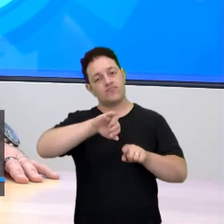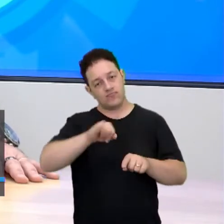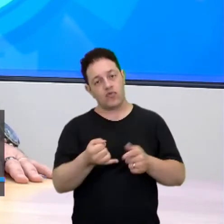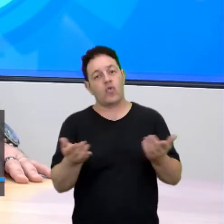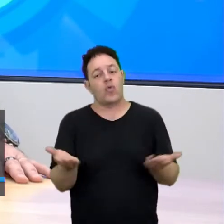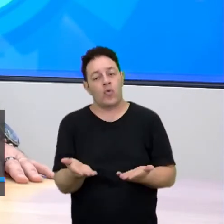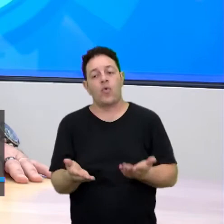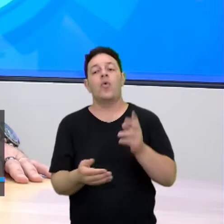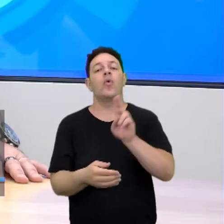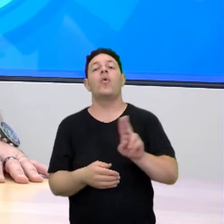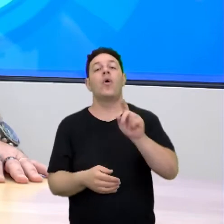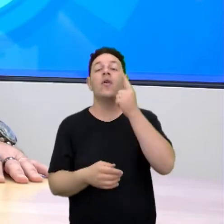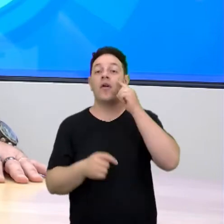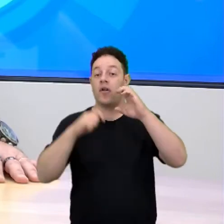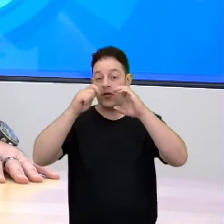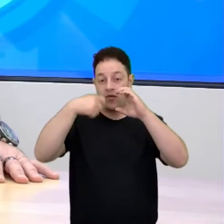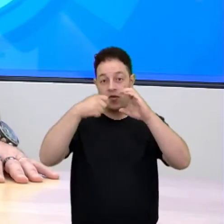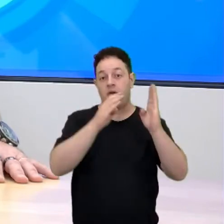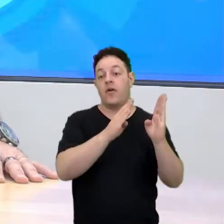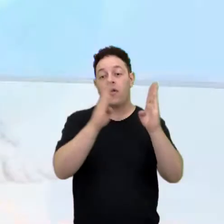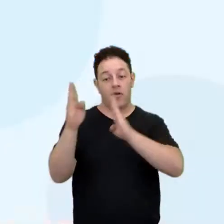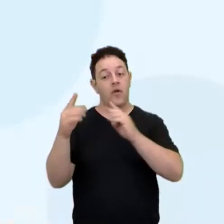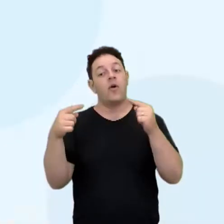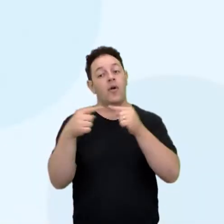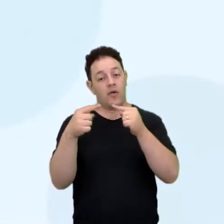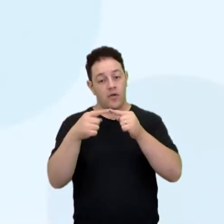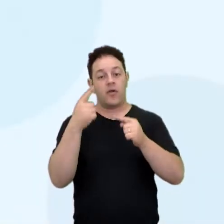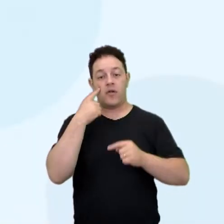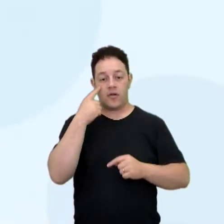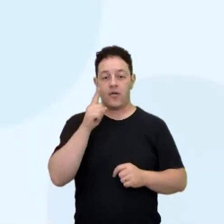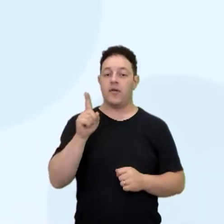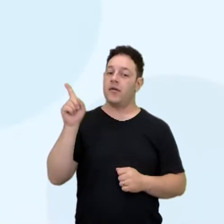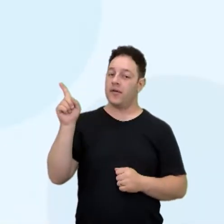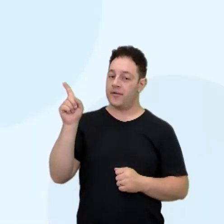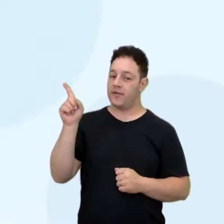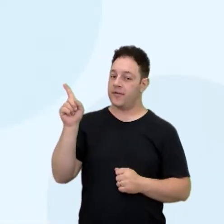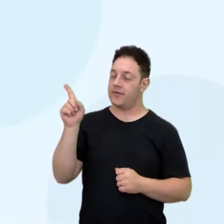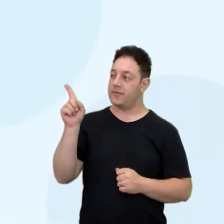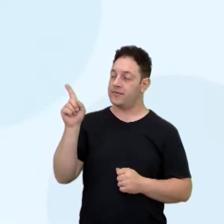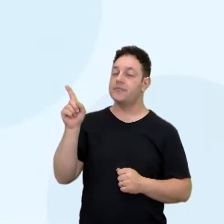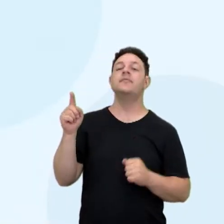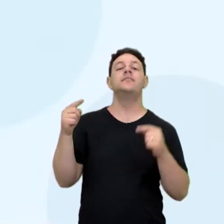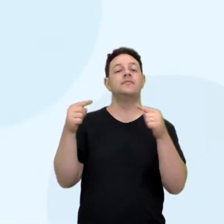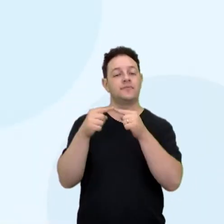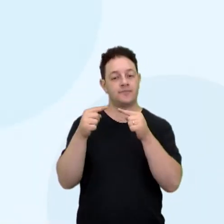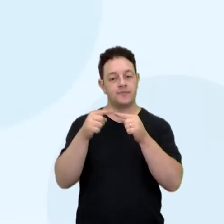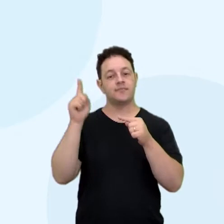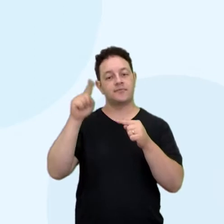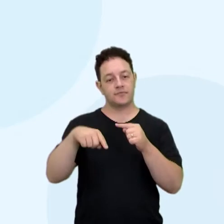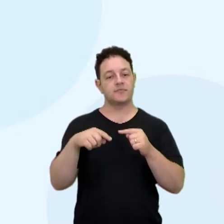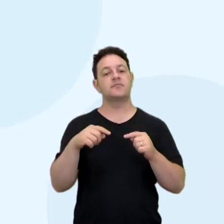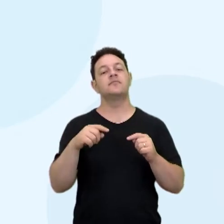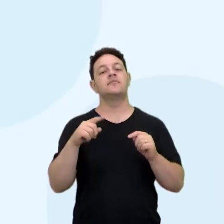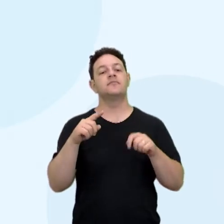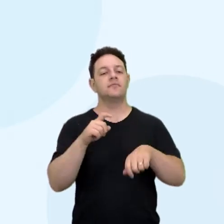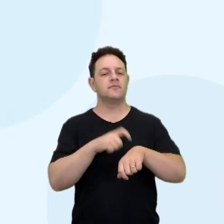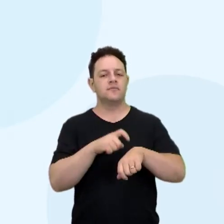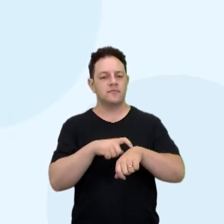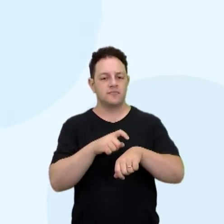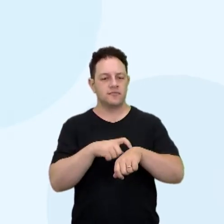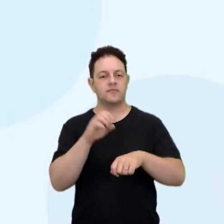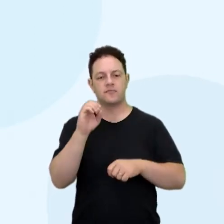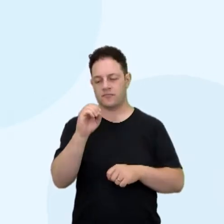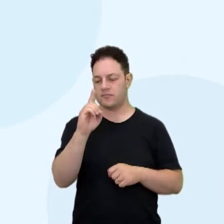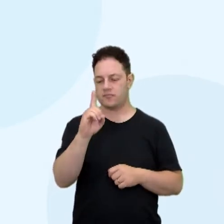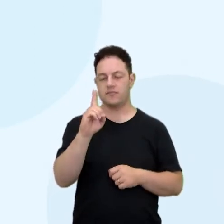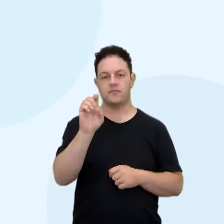um vídeo, que também faz parte aí do IBGE Explica, que também faz parte aí dos ODS, no caso aqui,